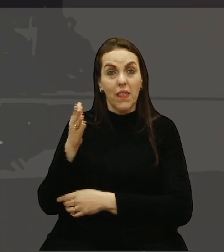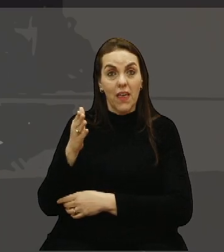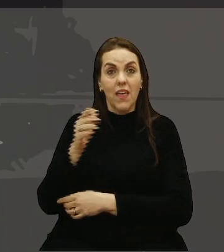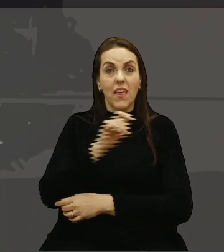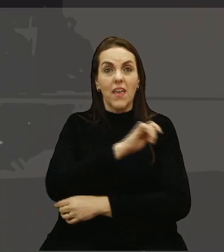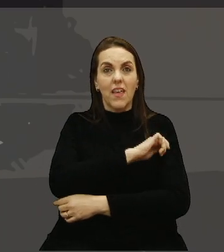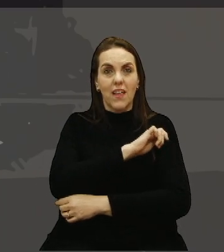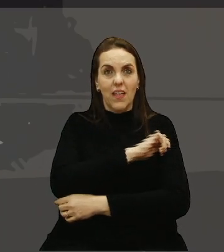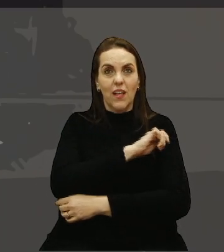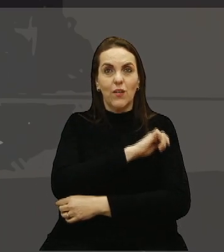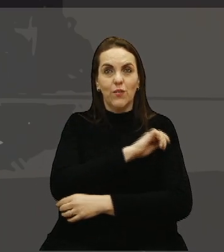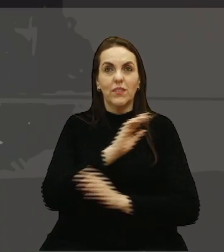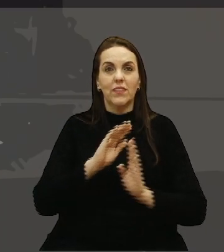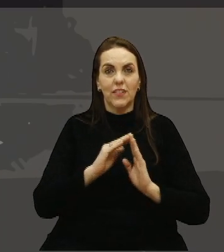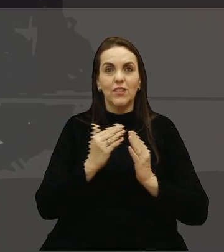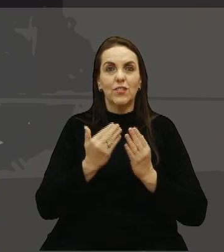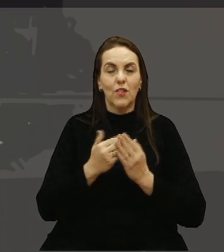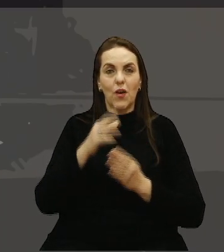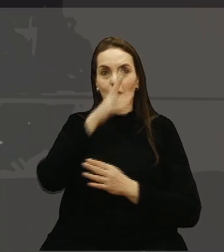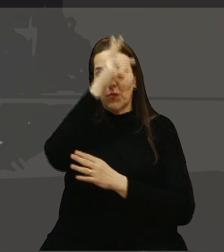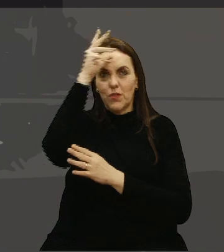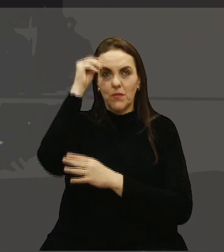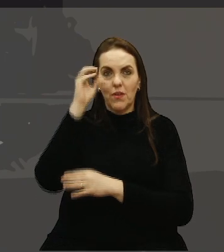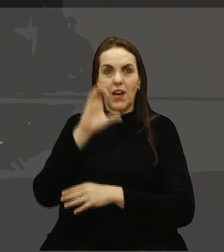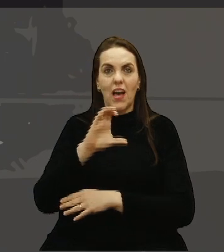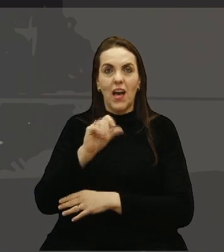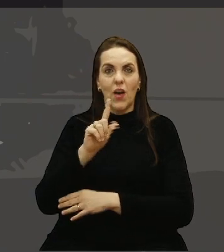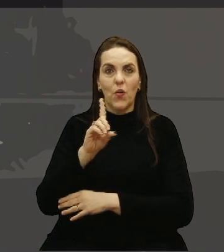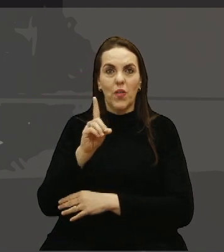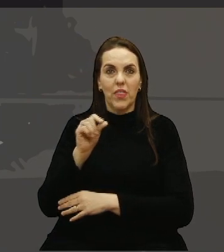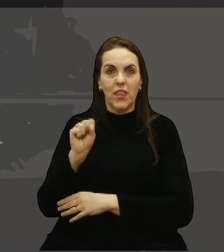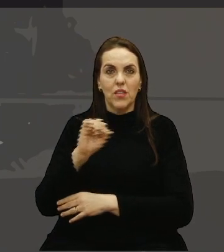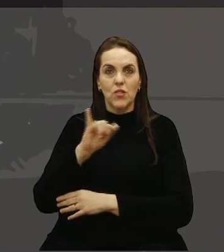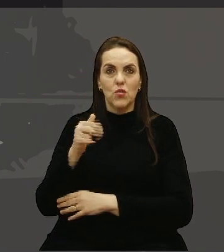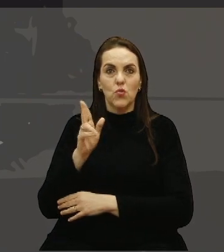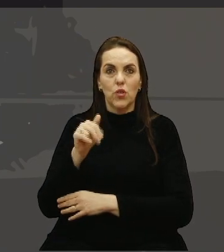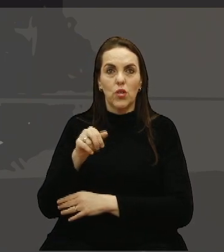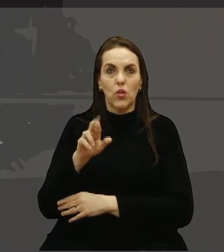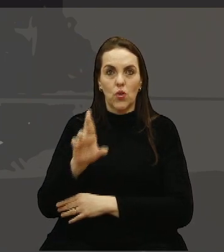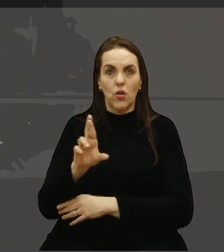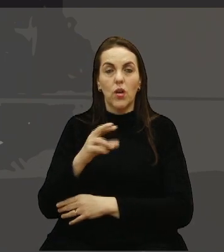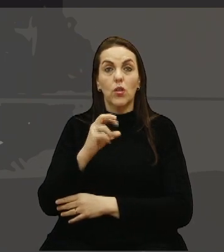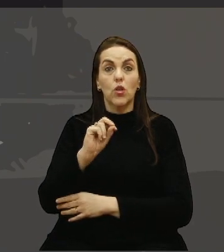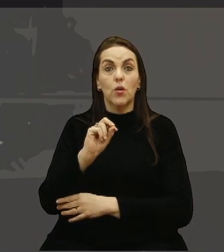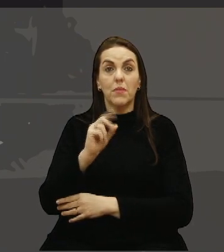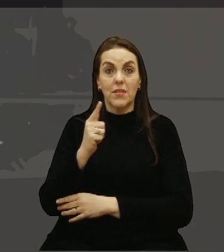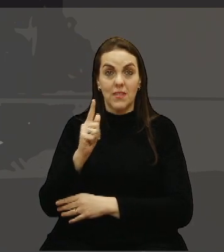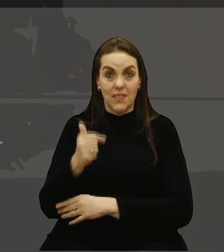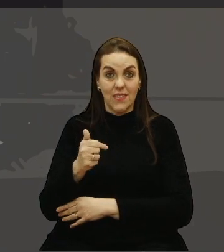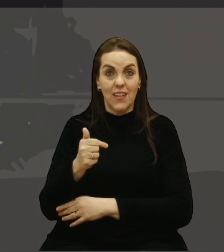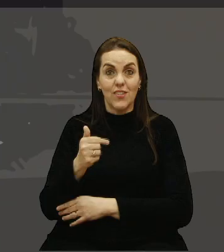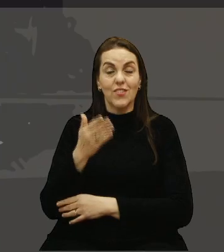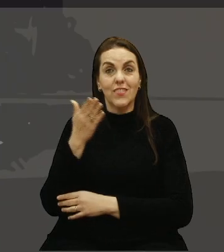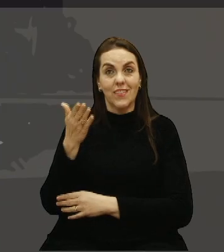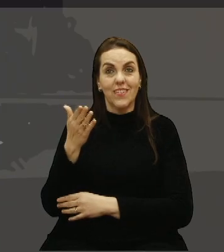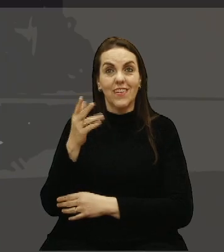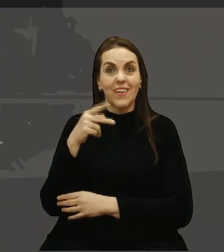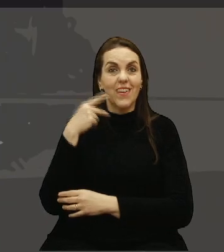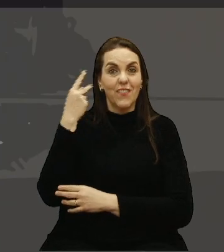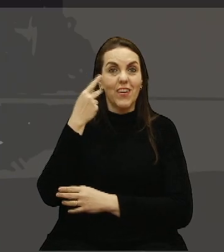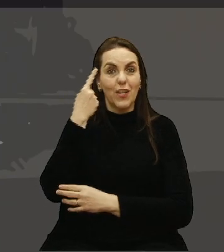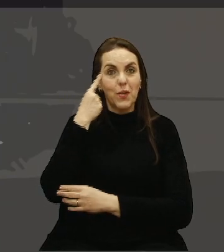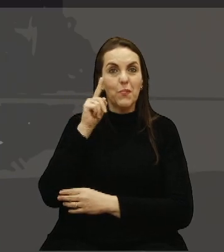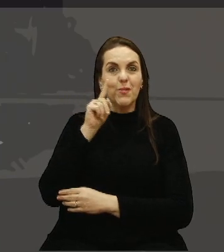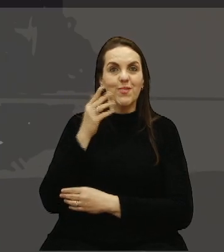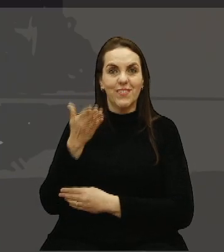aluna do Escola Municipal Calda Júnior em 2017. E ela esteve aqui como vereadora por